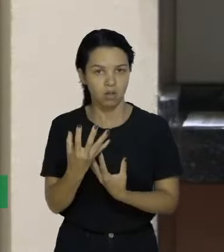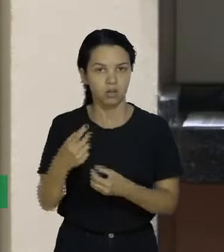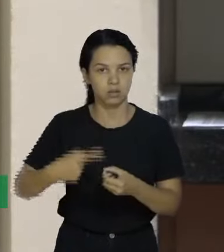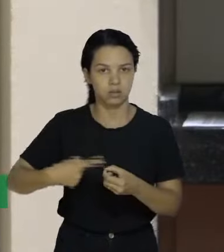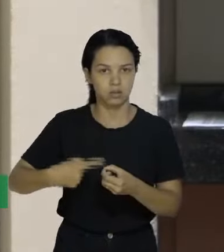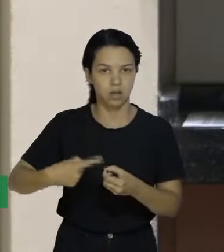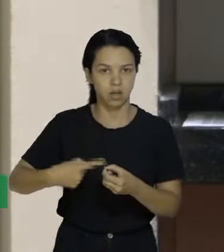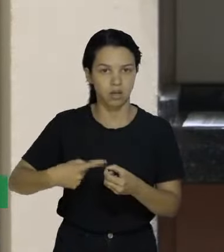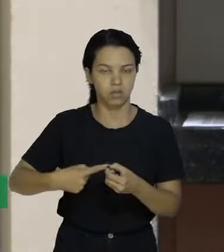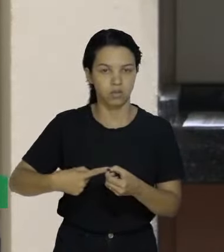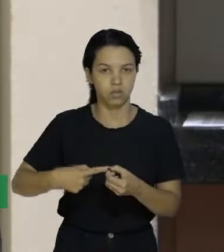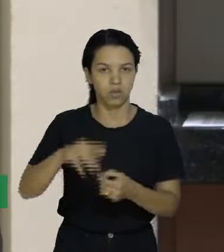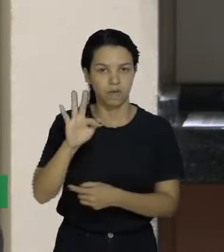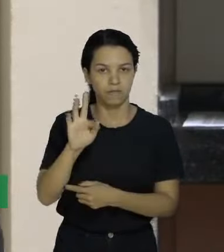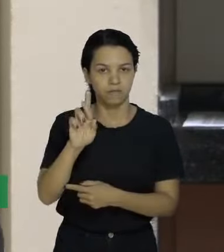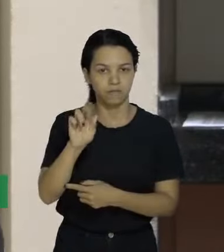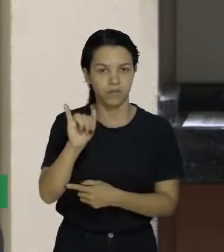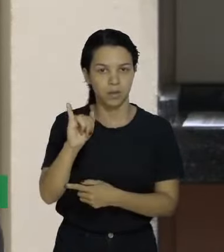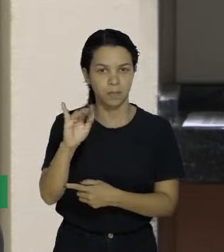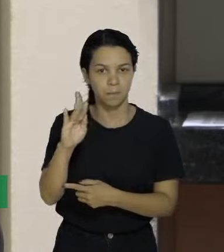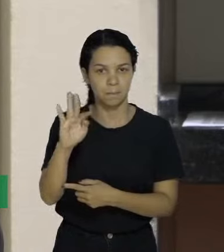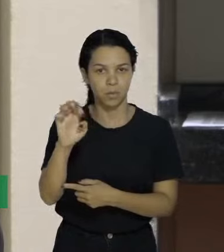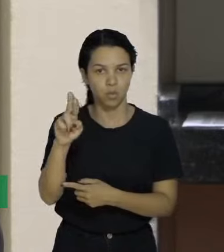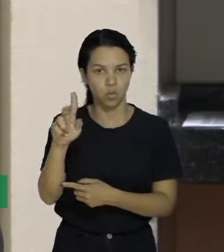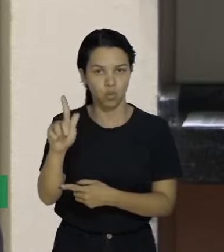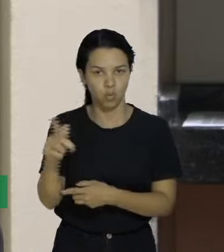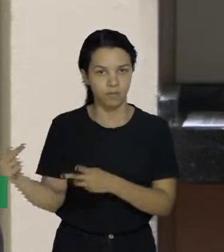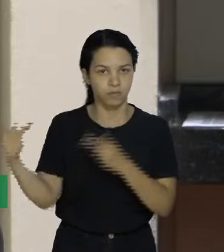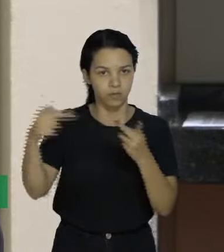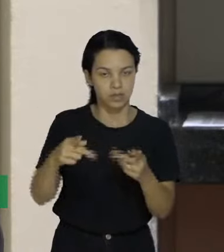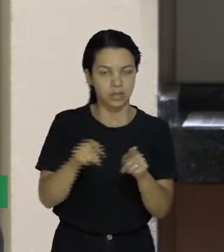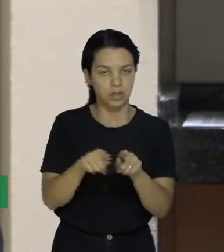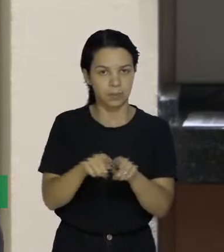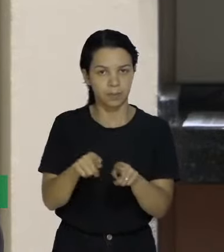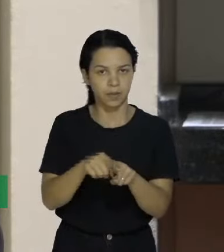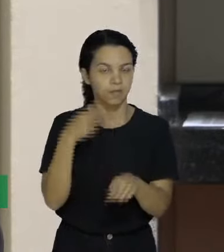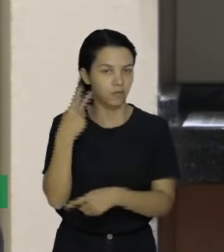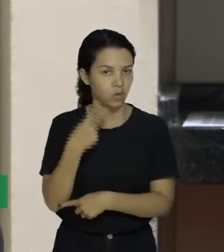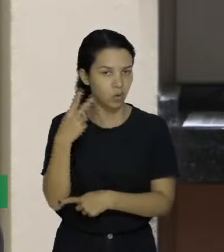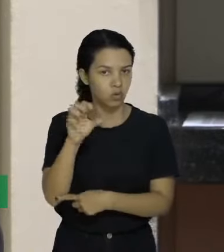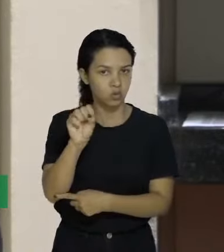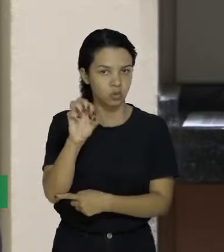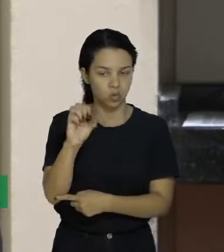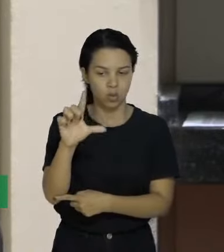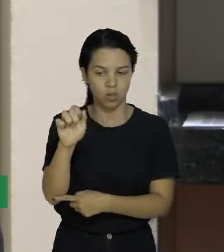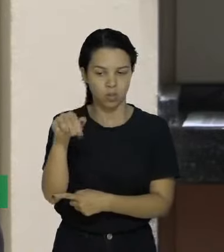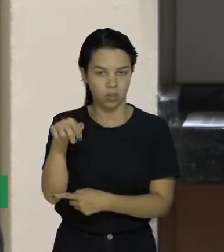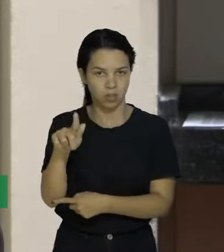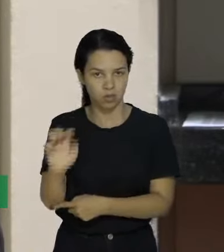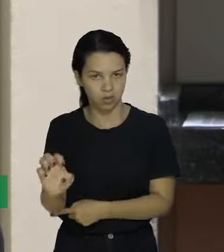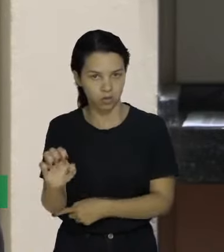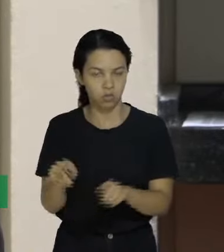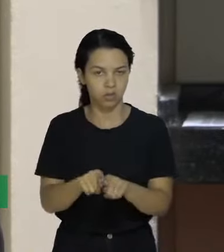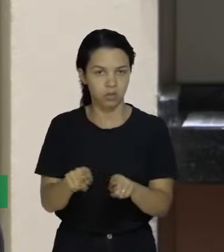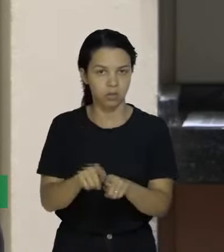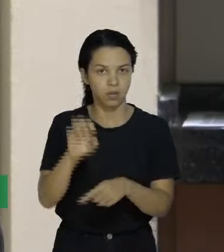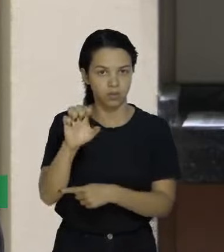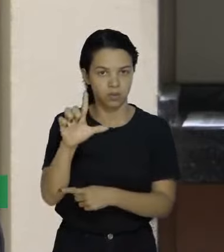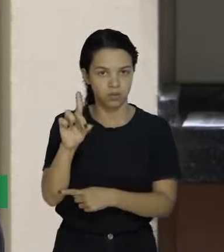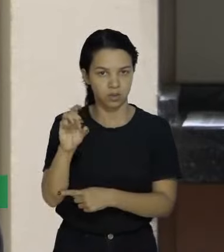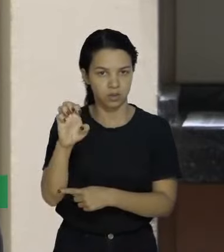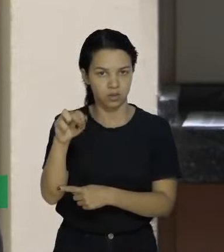nos visita e a vereadora Solange amor e a adenice fiamontini dos